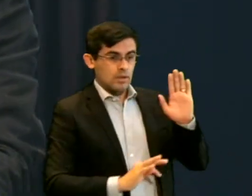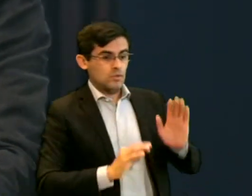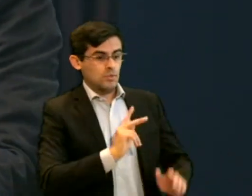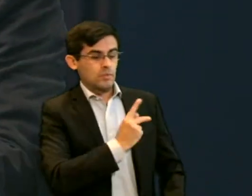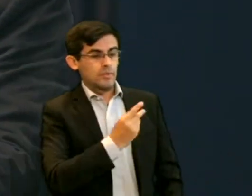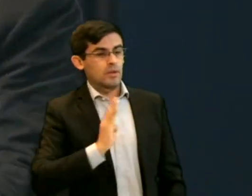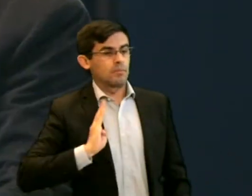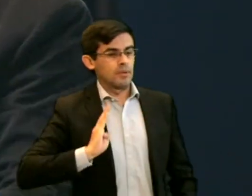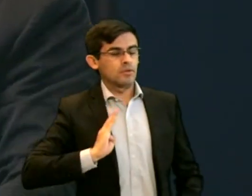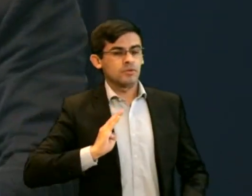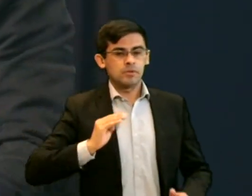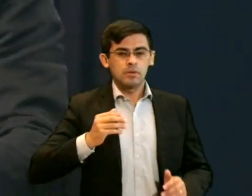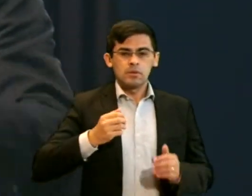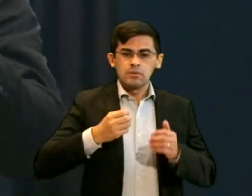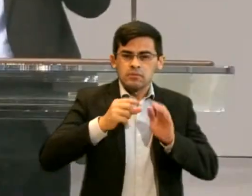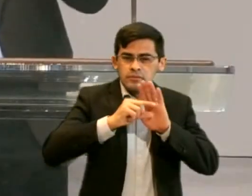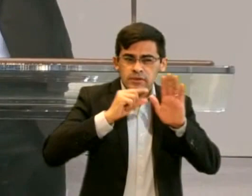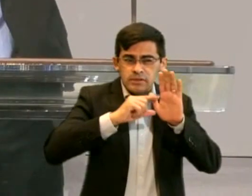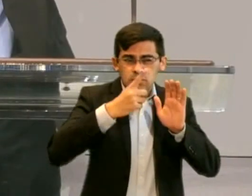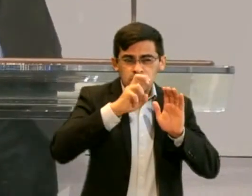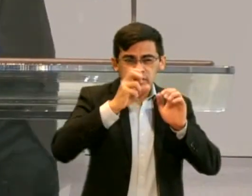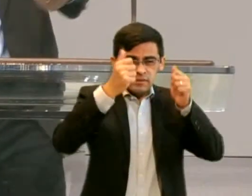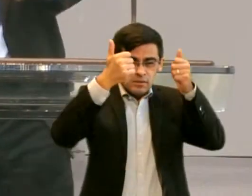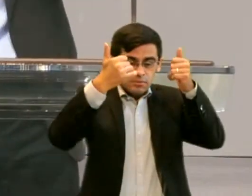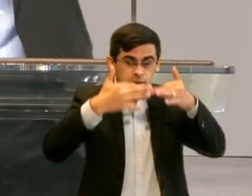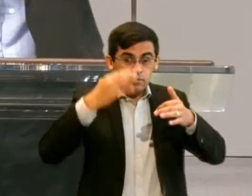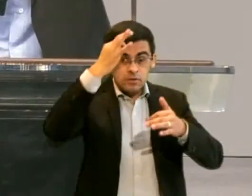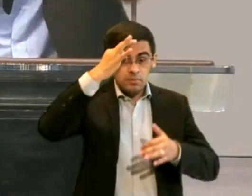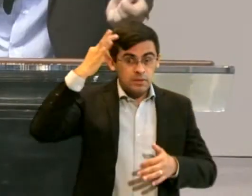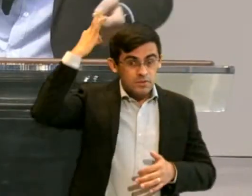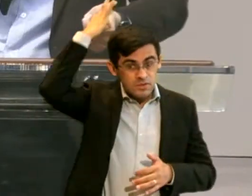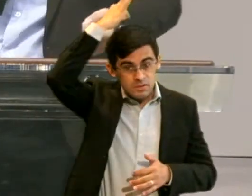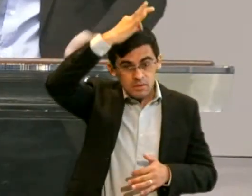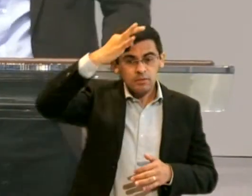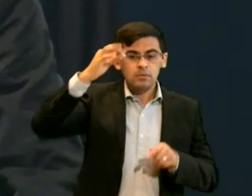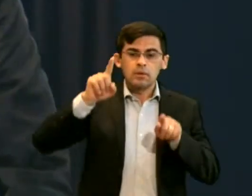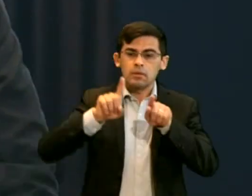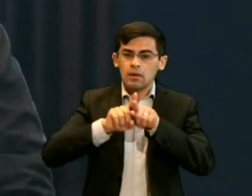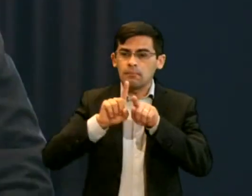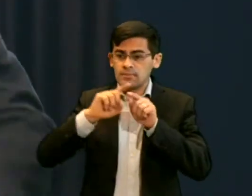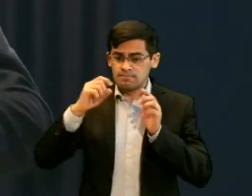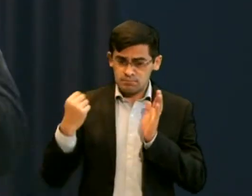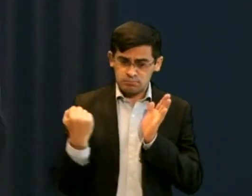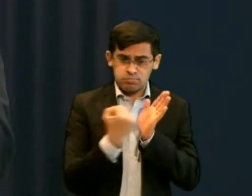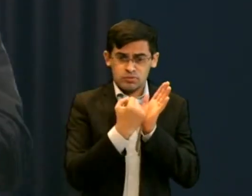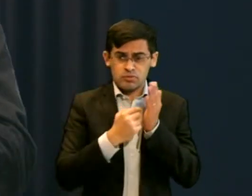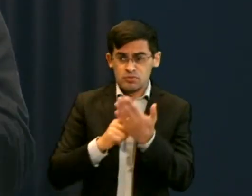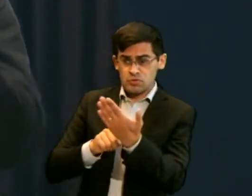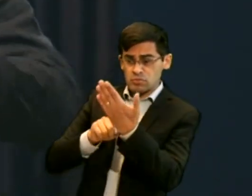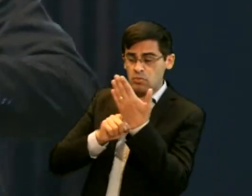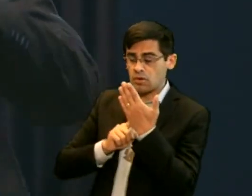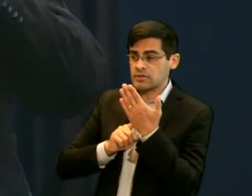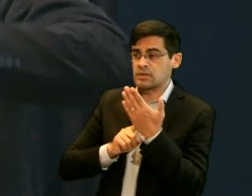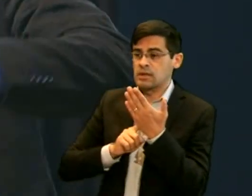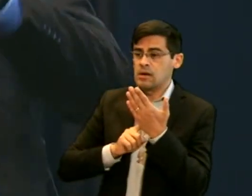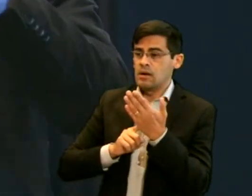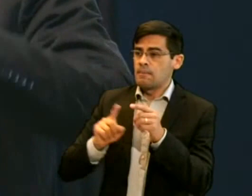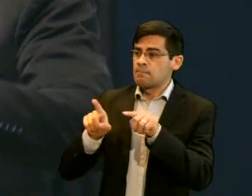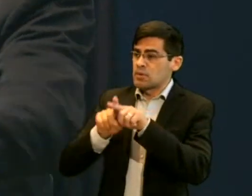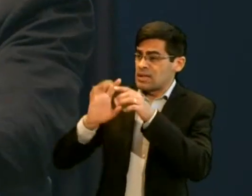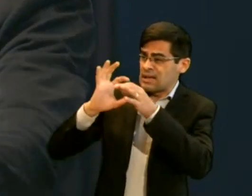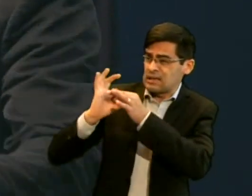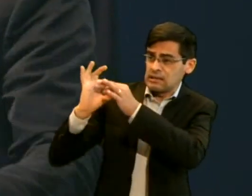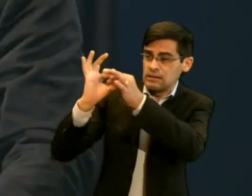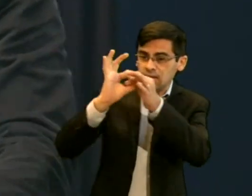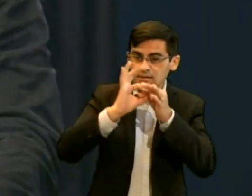lendo, ele vai dizer assim no versículo 15: o Espírito Santo também nos testifica a este respeito. Primeiro ele diz: esta é a aliança que